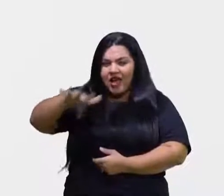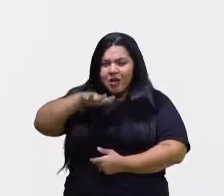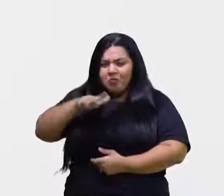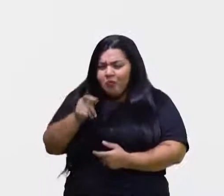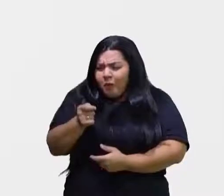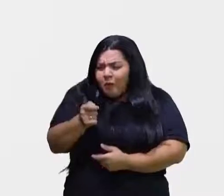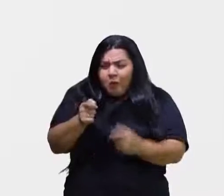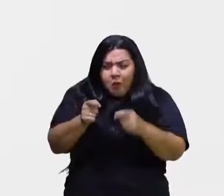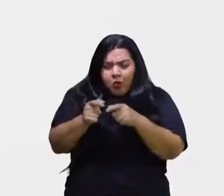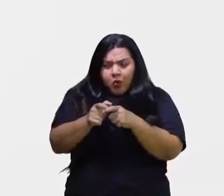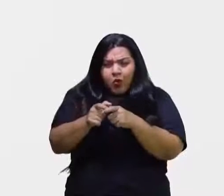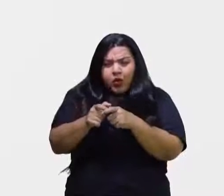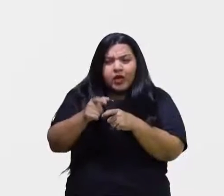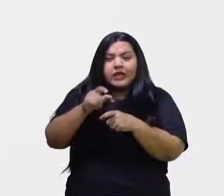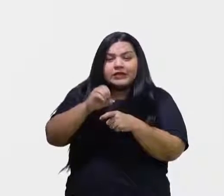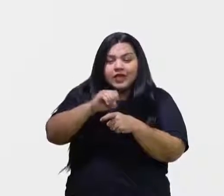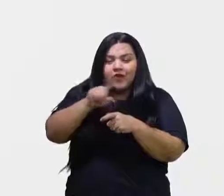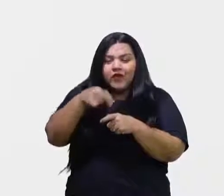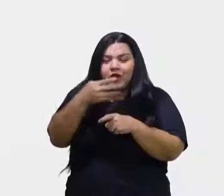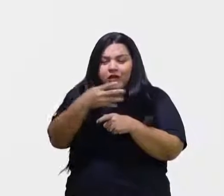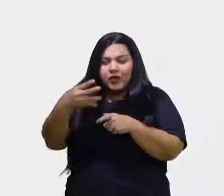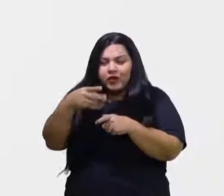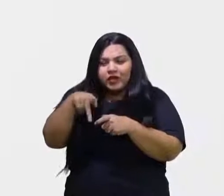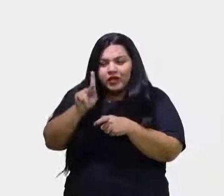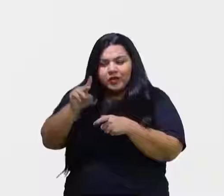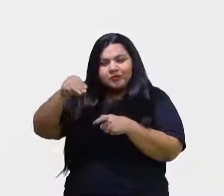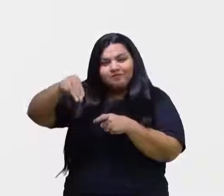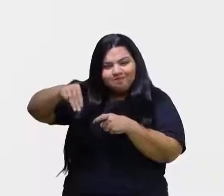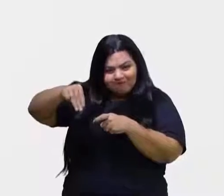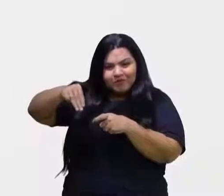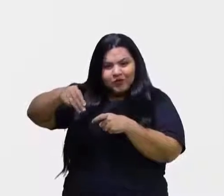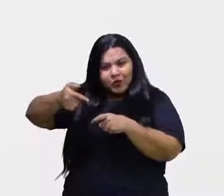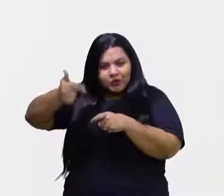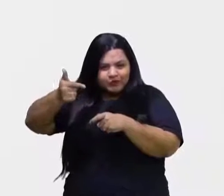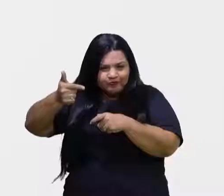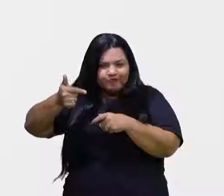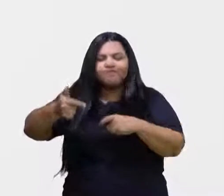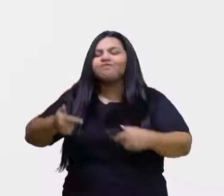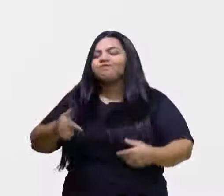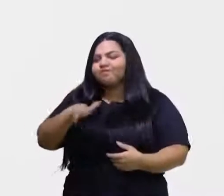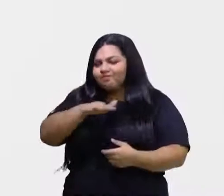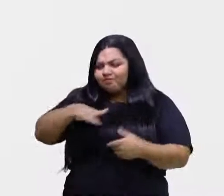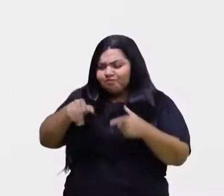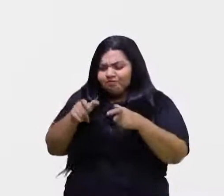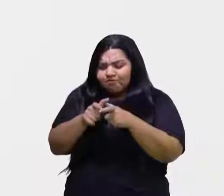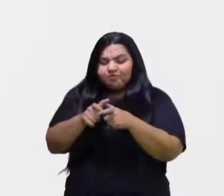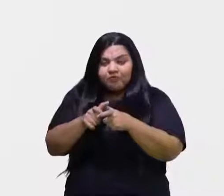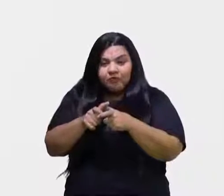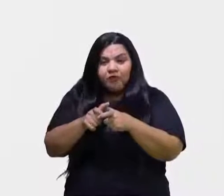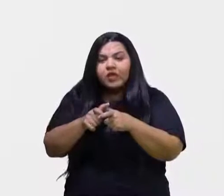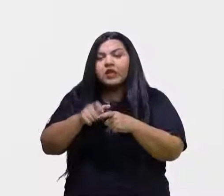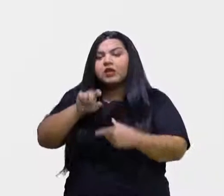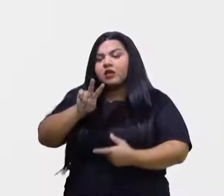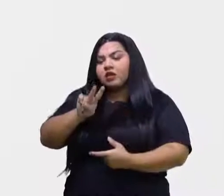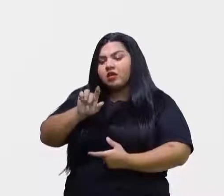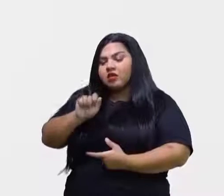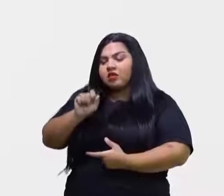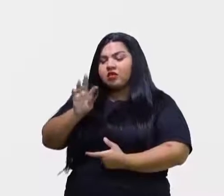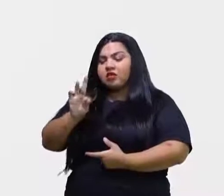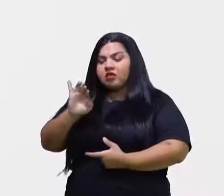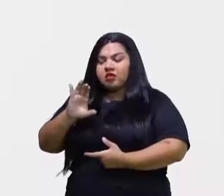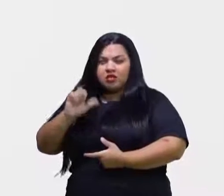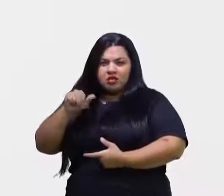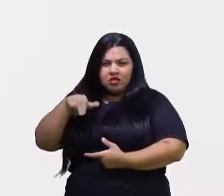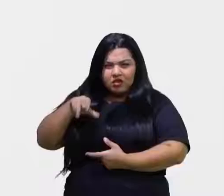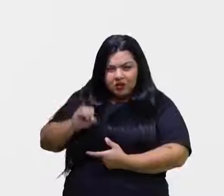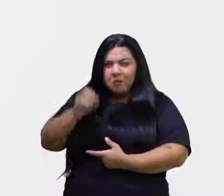uma área, olha só, de 0,44 quilômetros quadrados, não é? O Vaticano, como vocês